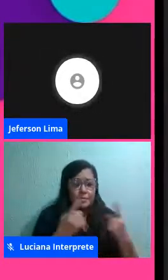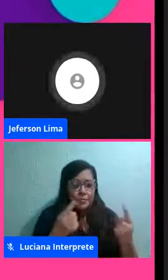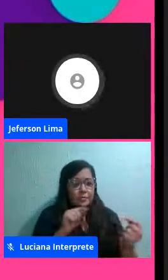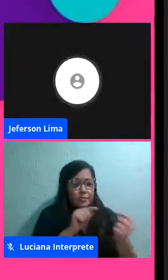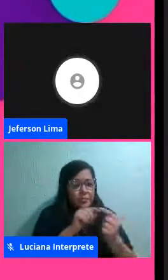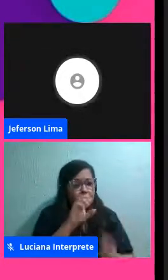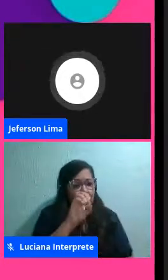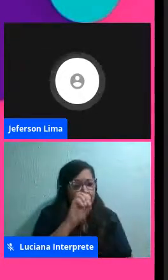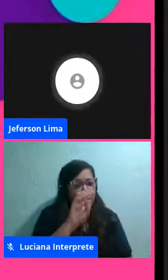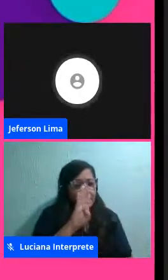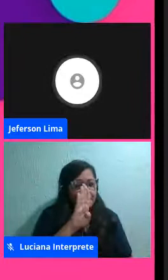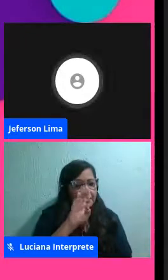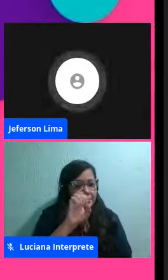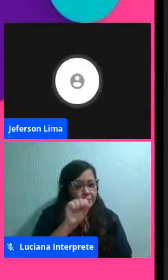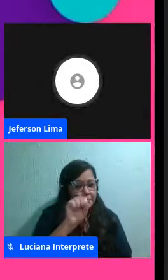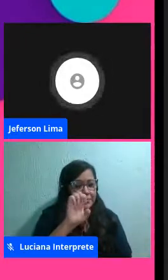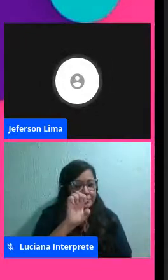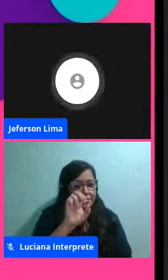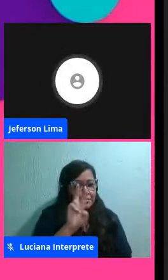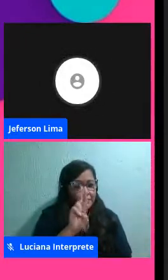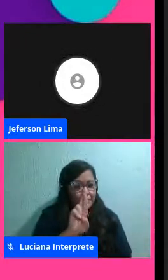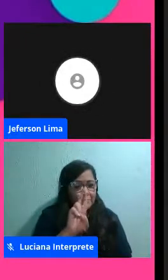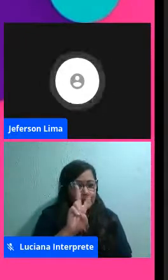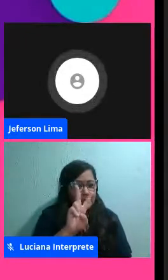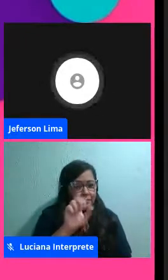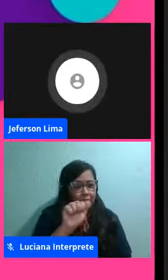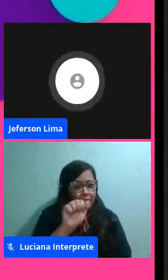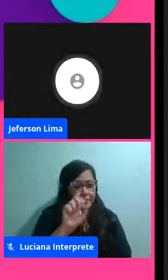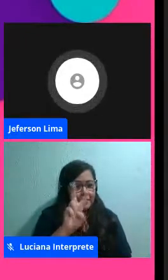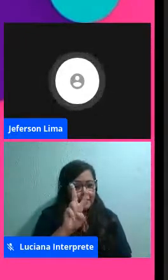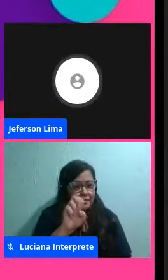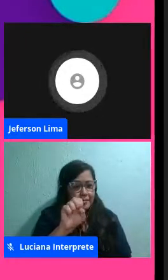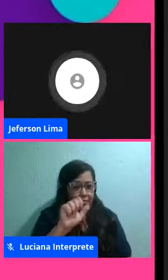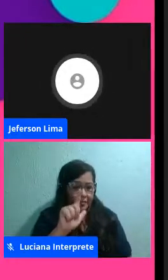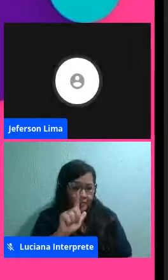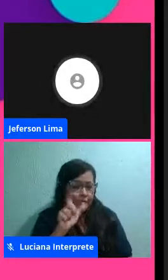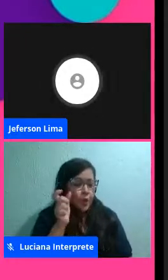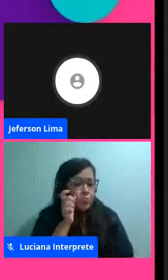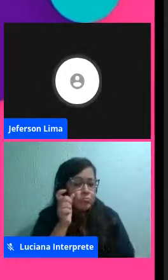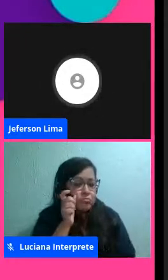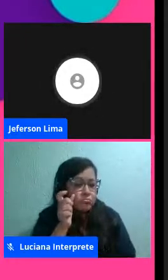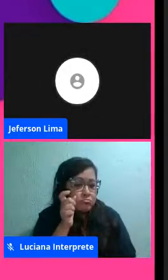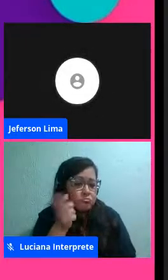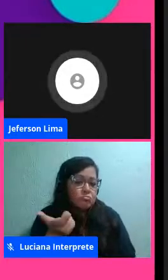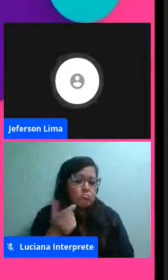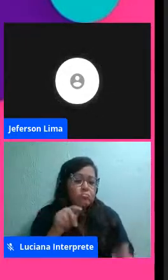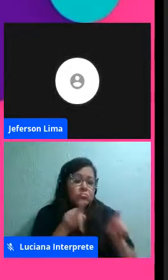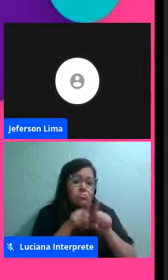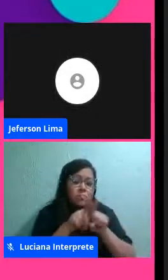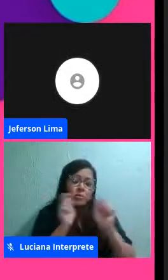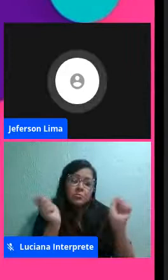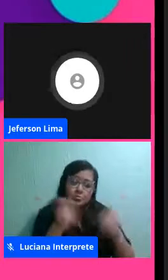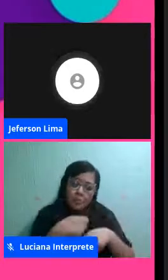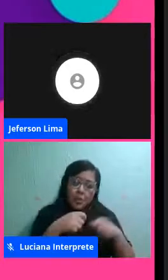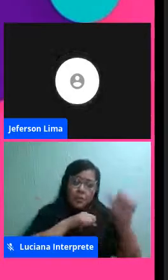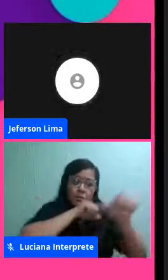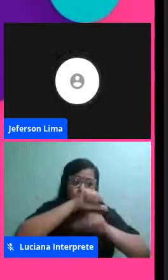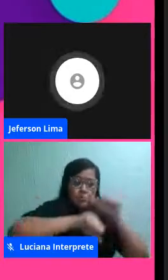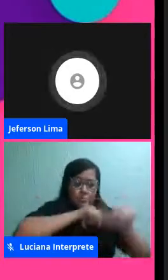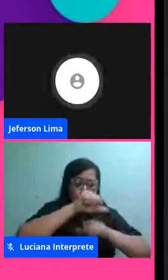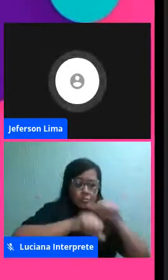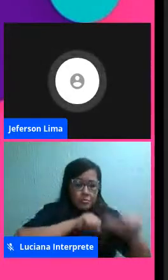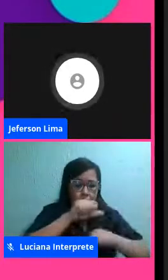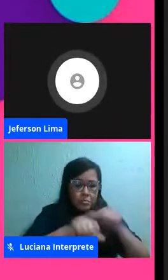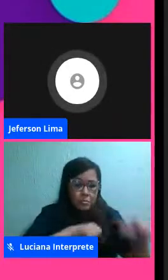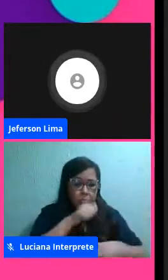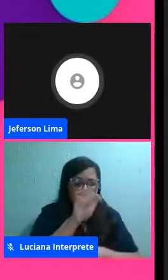ter uma aplicação que está consumindo esses dados aí. Essa aplicação pode utilizar o módulo de autenticação do Firebase, ok? Só que o que a